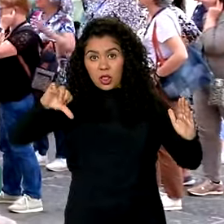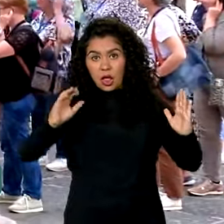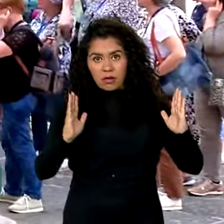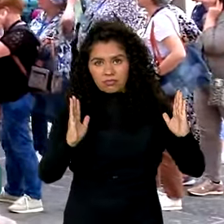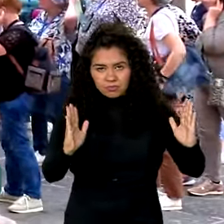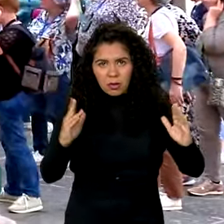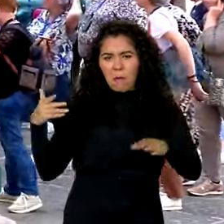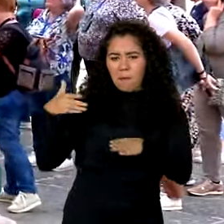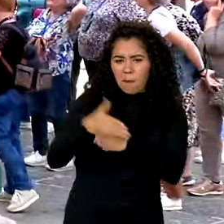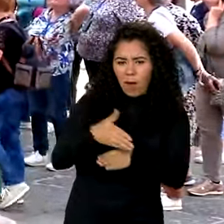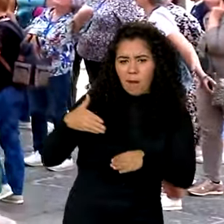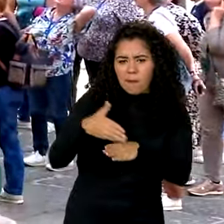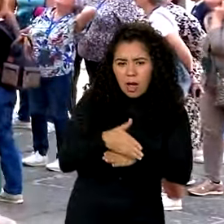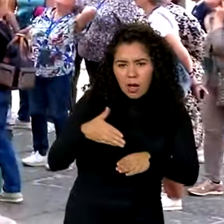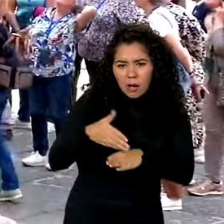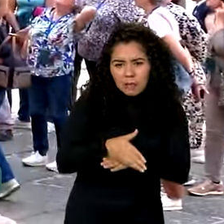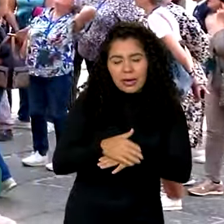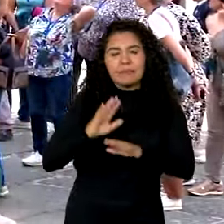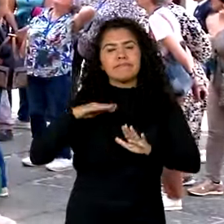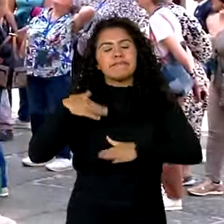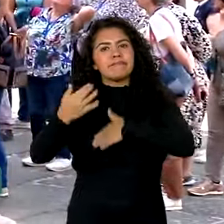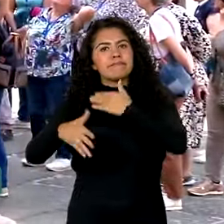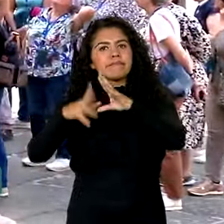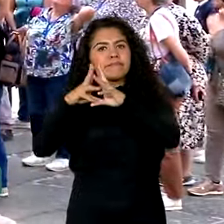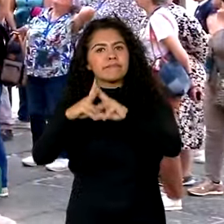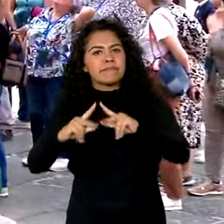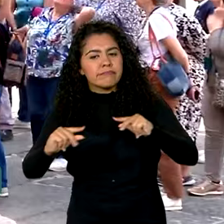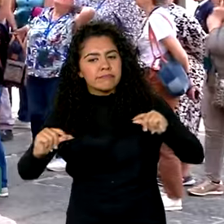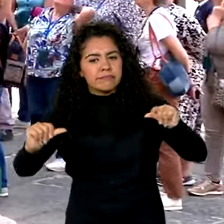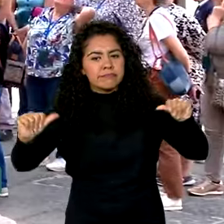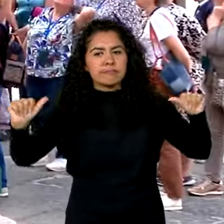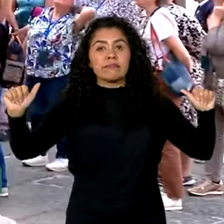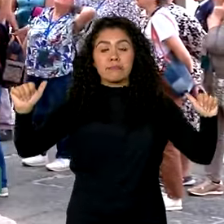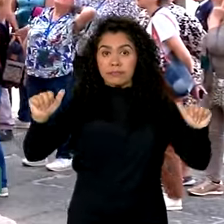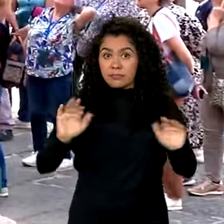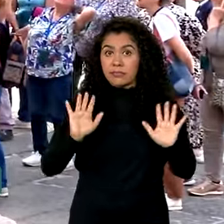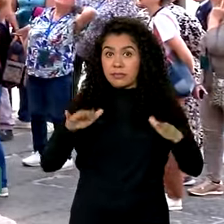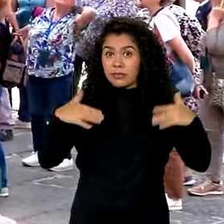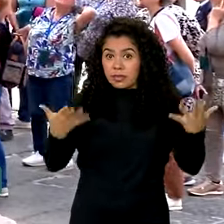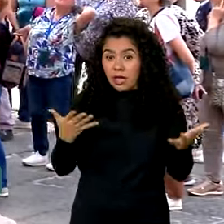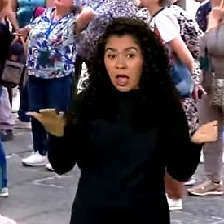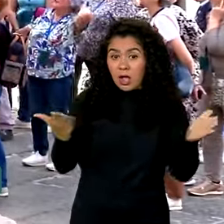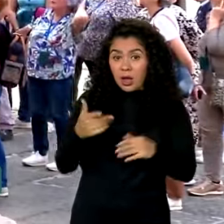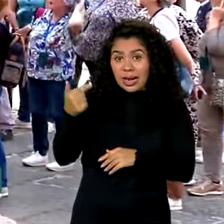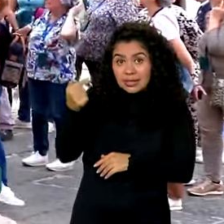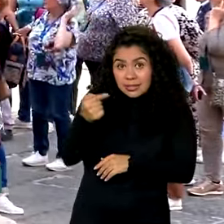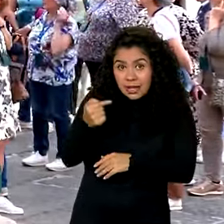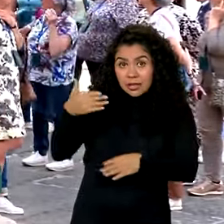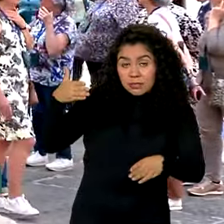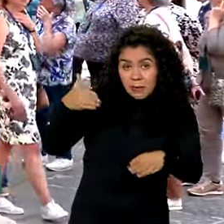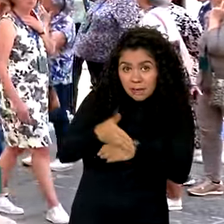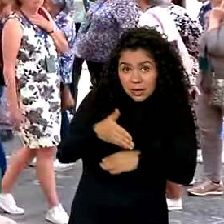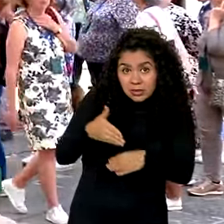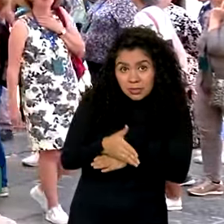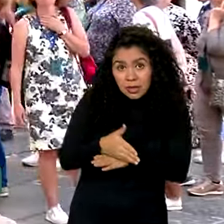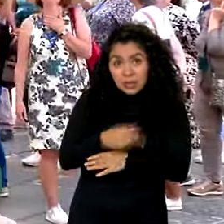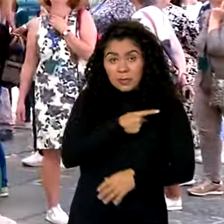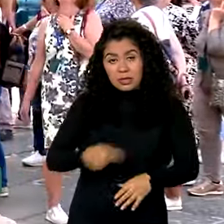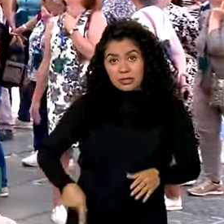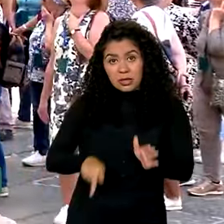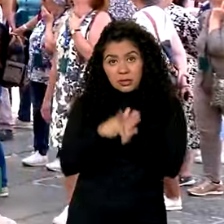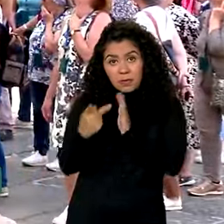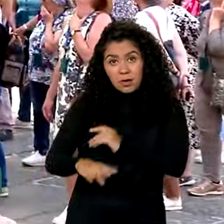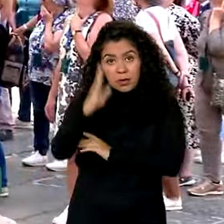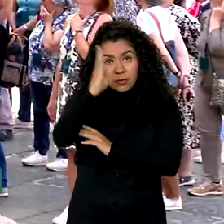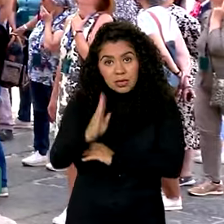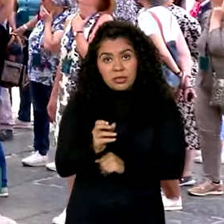Desde então, o Brasil não comparecia a um encontro do grupo. A 7ª participação do presidente brasileiro foi